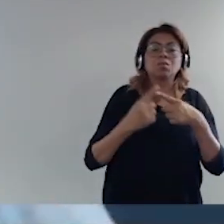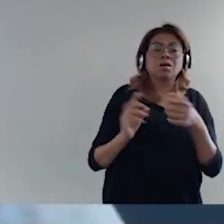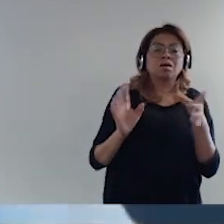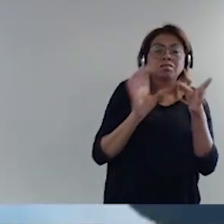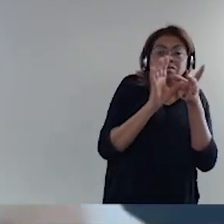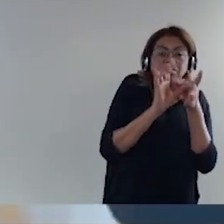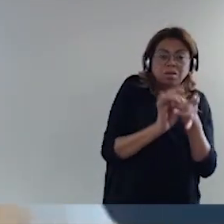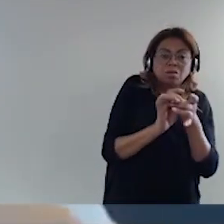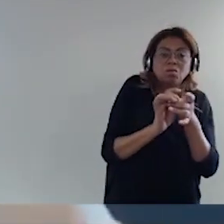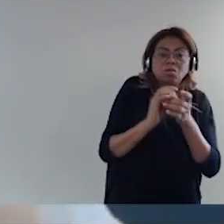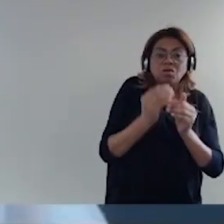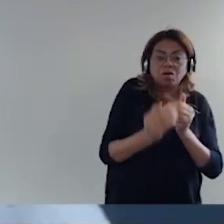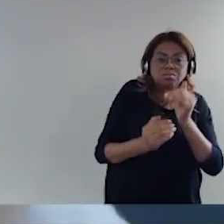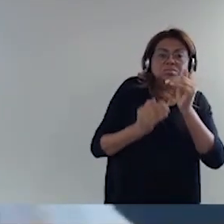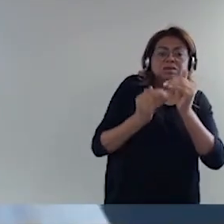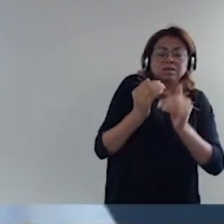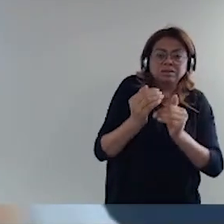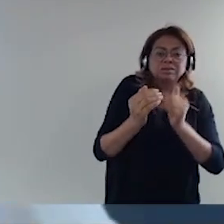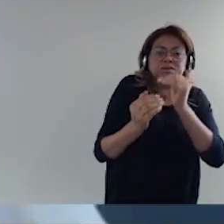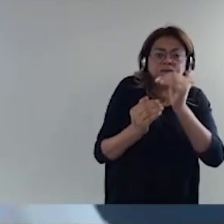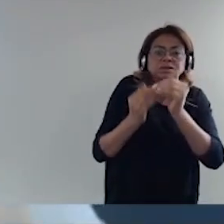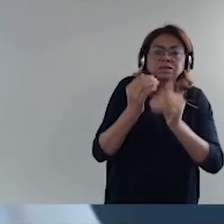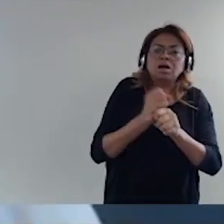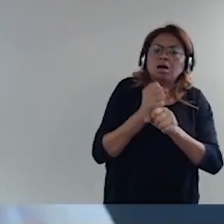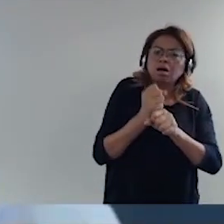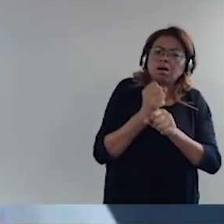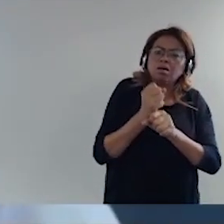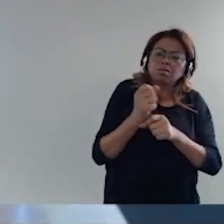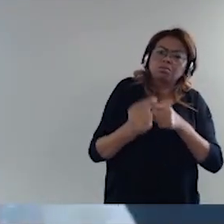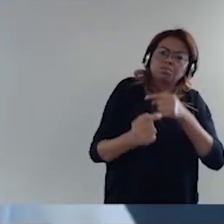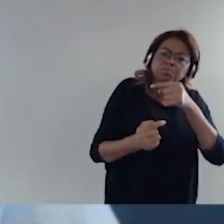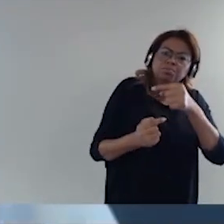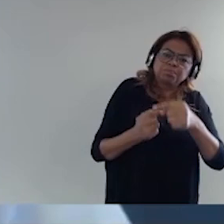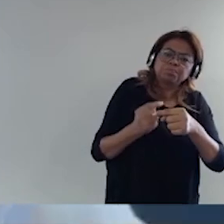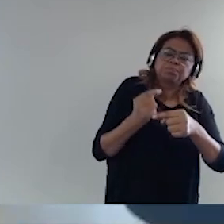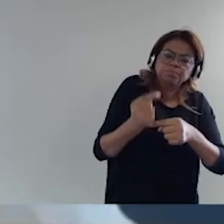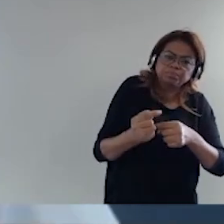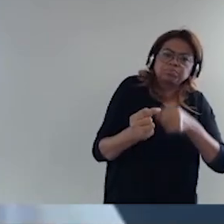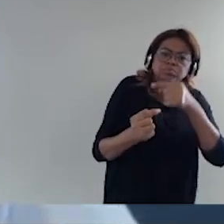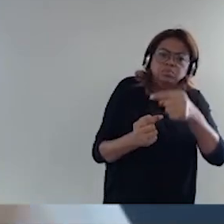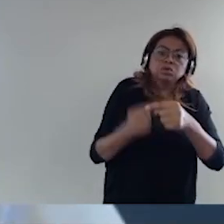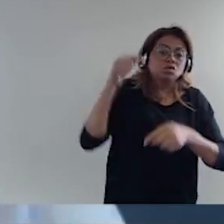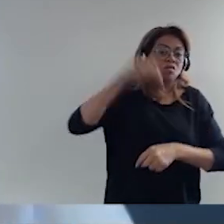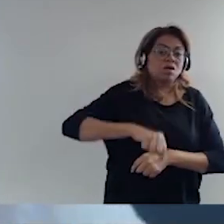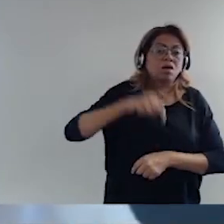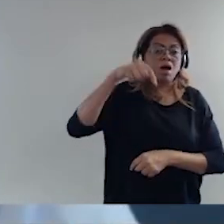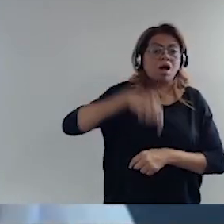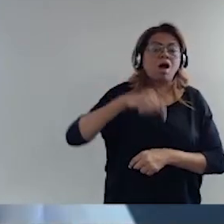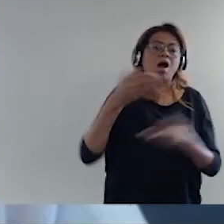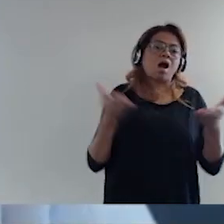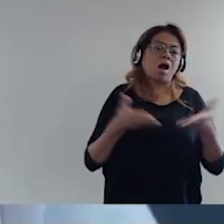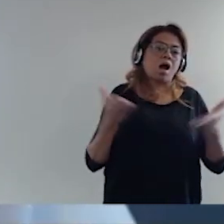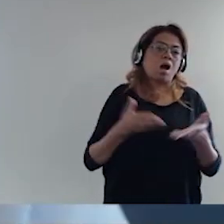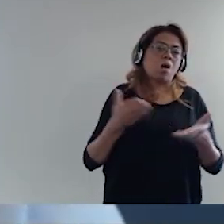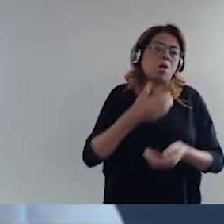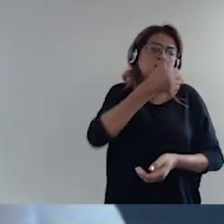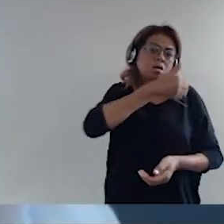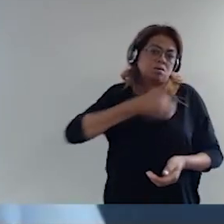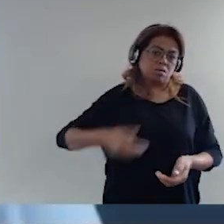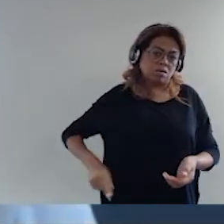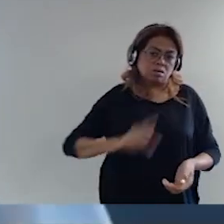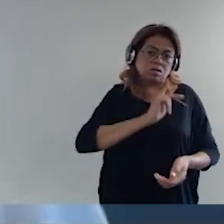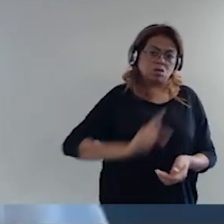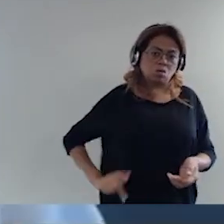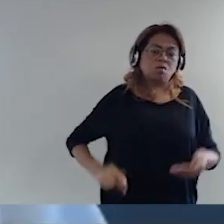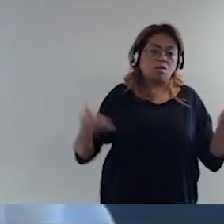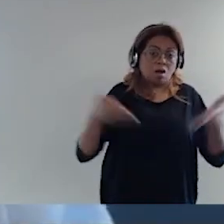sistematicamente avançando ano após ano. Não estou dizendo esse governo, estou dizendo todos.